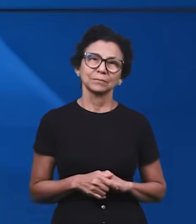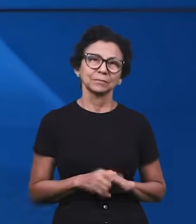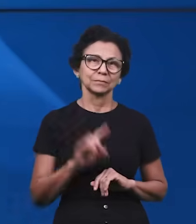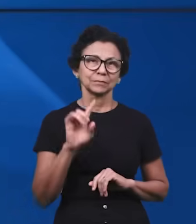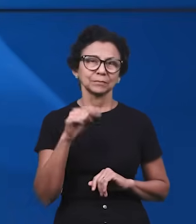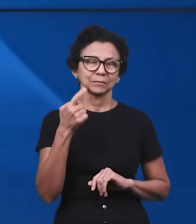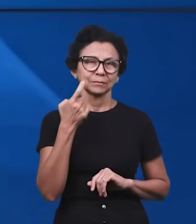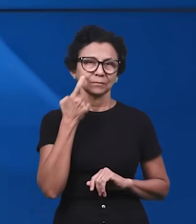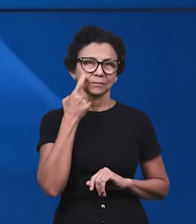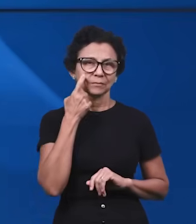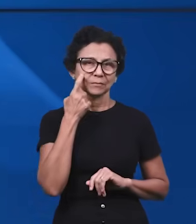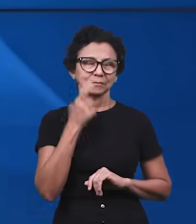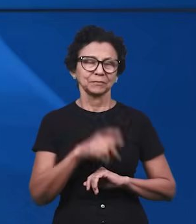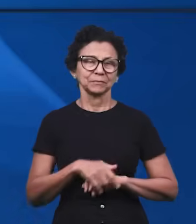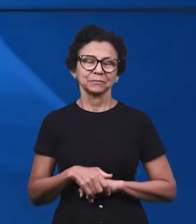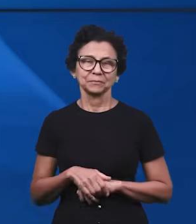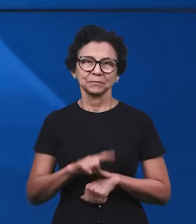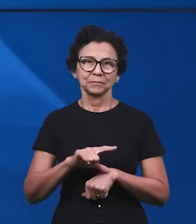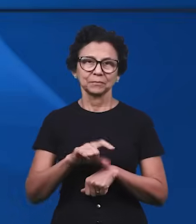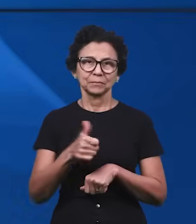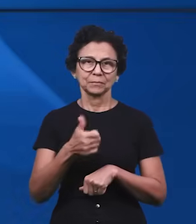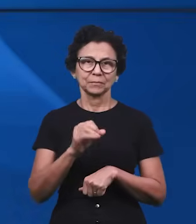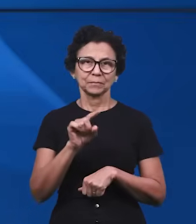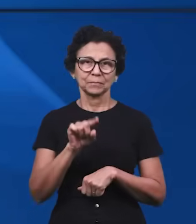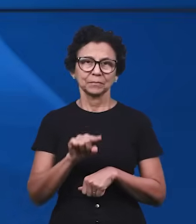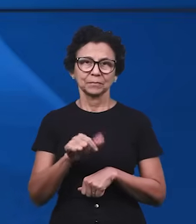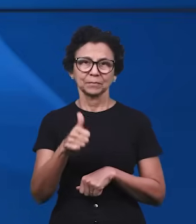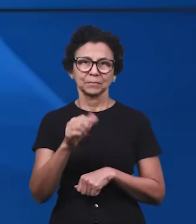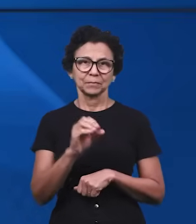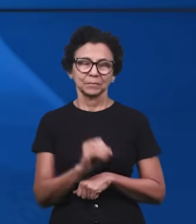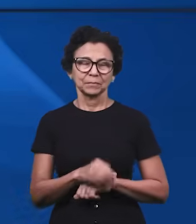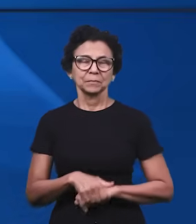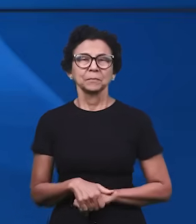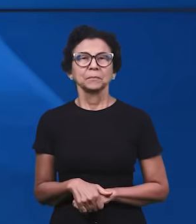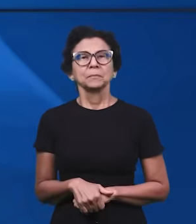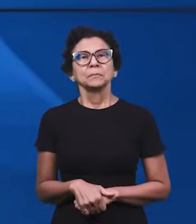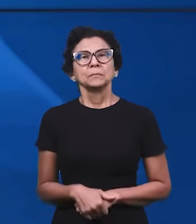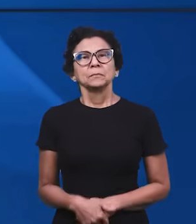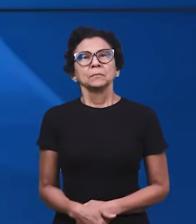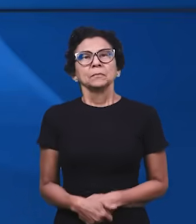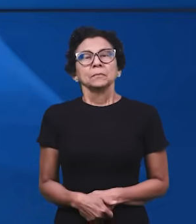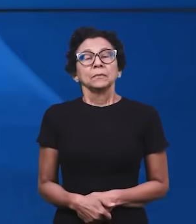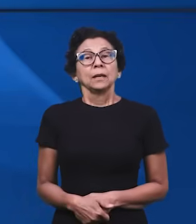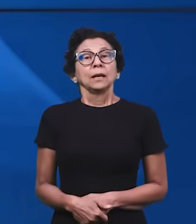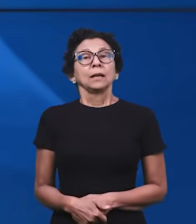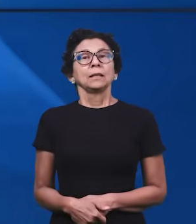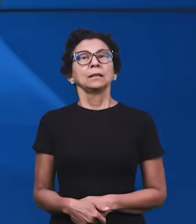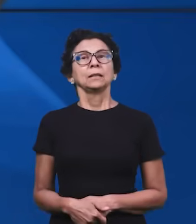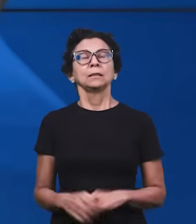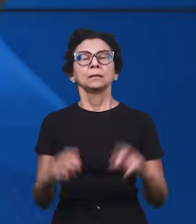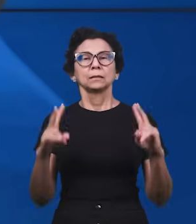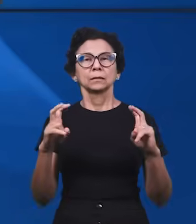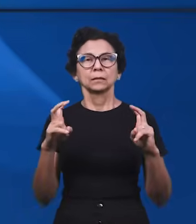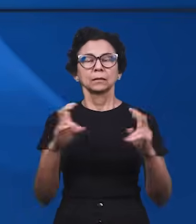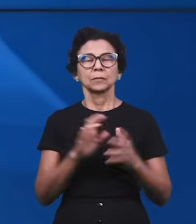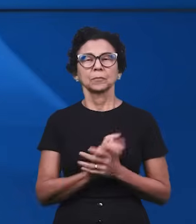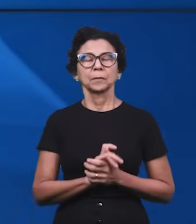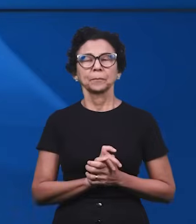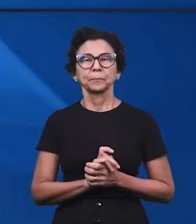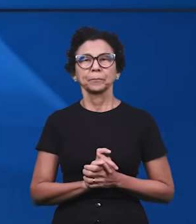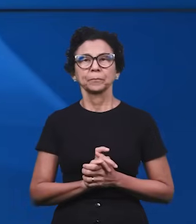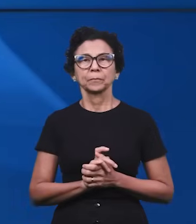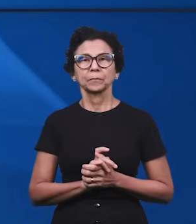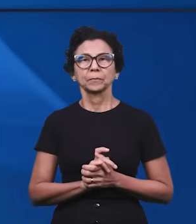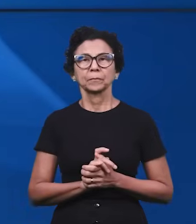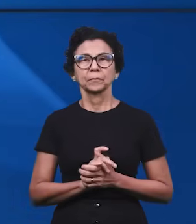respondidas daqui a pouquinho, a partir das 10h10. Vamos lá. Vamos à primeira pergunta, lembrando que nós estamos no tema O Senhor